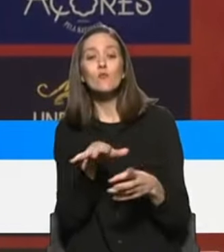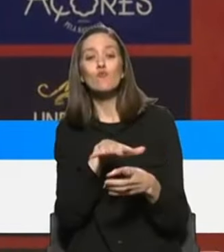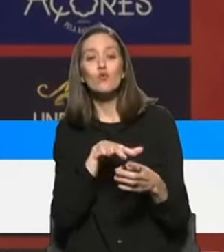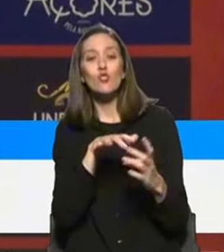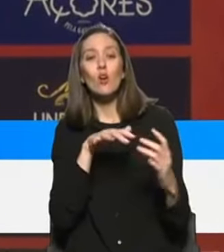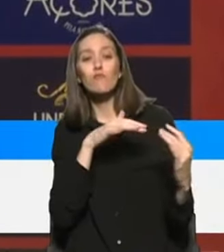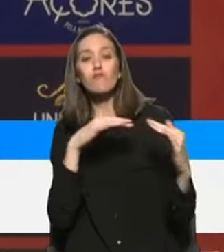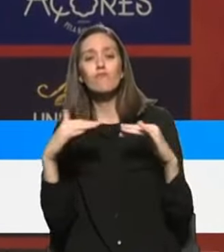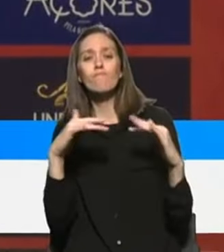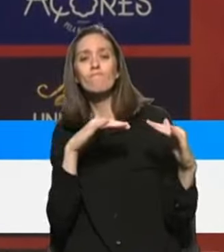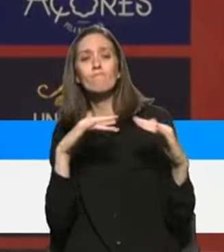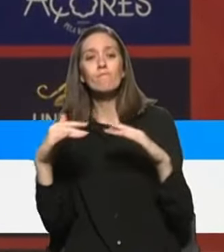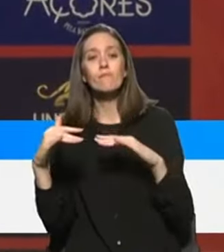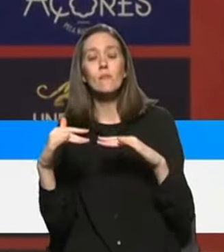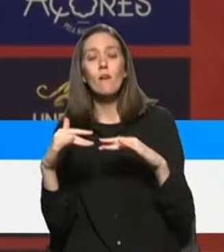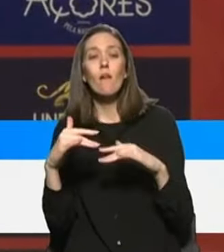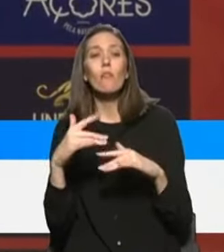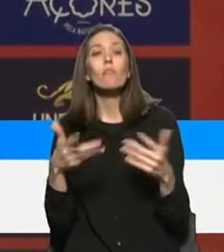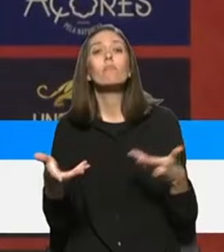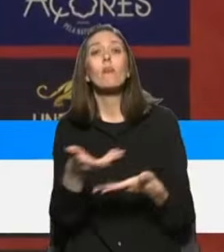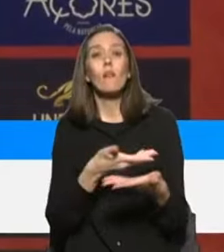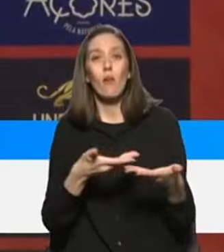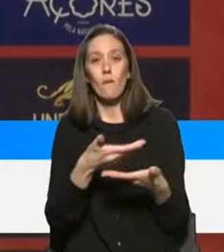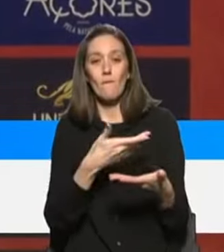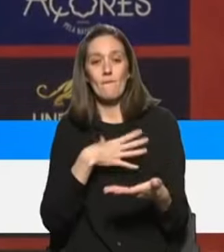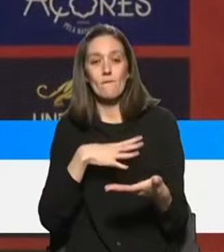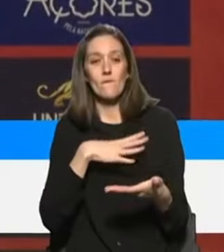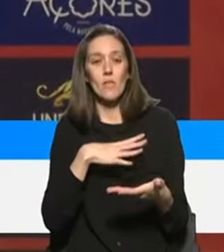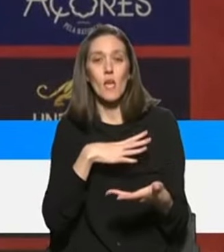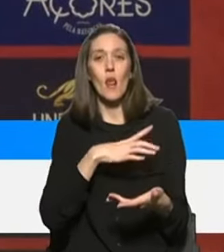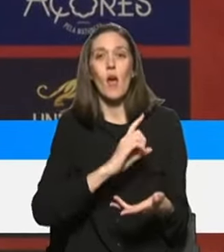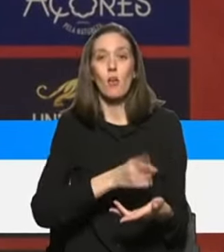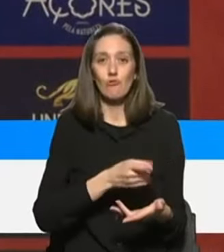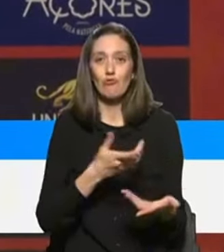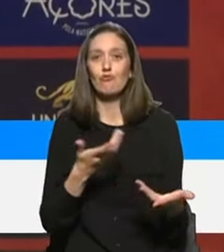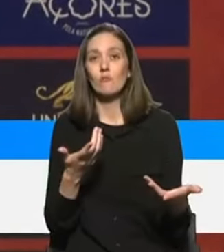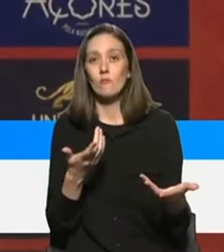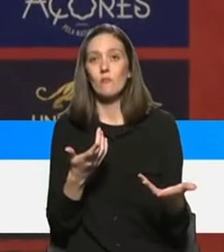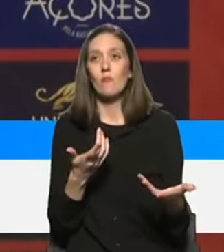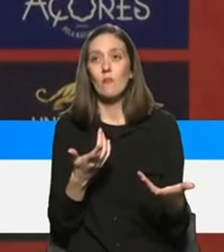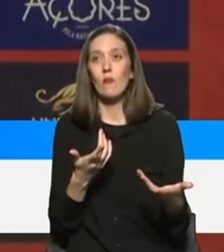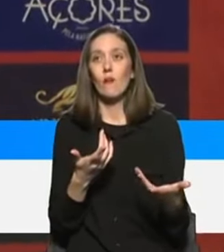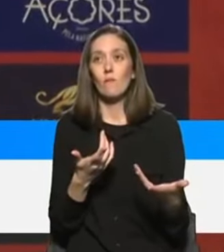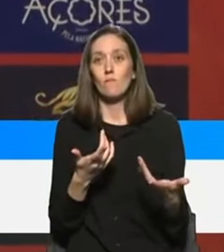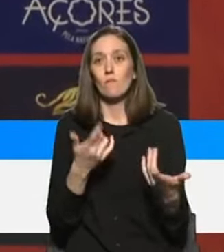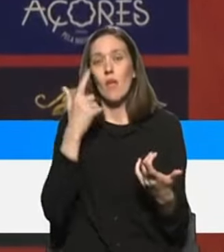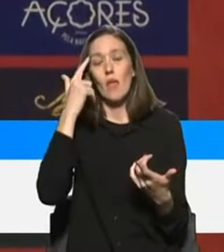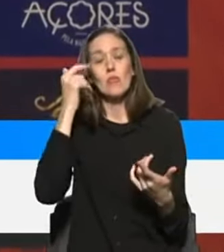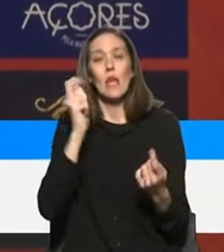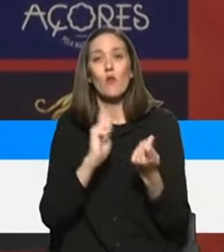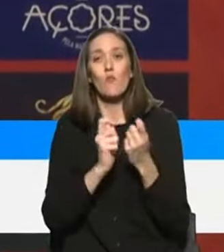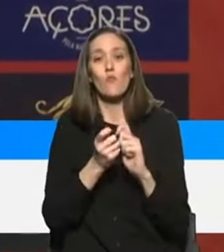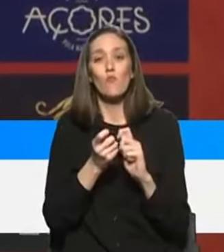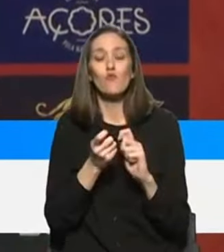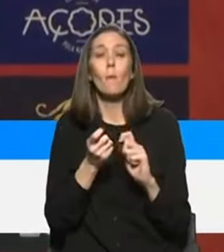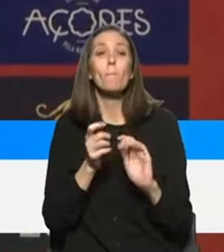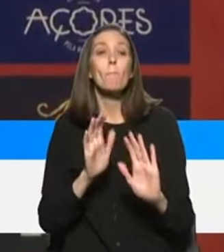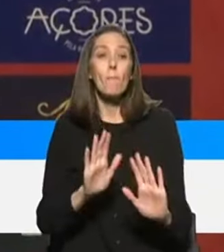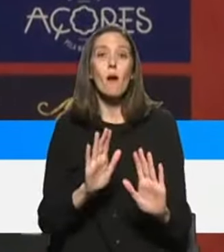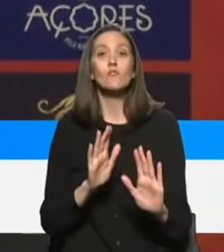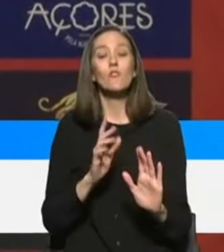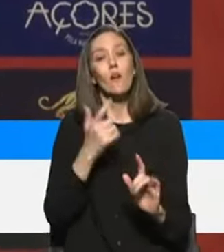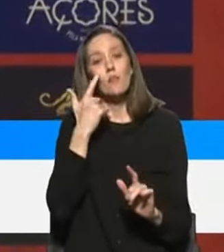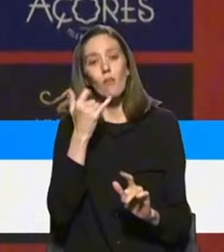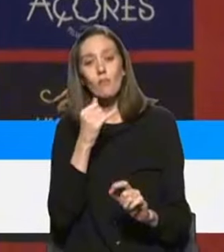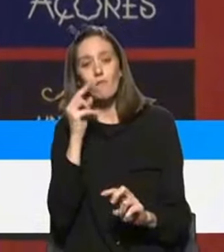que são as nossas dinâmicas que queremos implementar para cada jogo, não mudando nada da nossa ideia, obviamente a nossa ideia de jogo, mas depois tentar